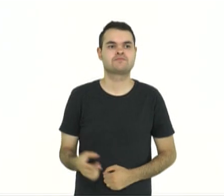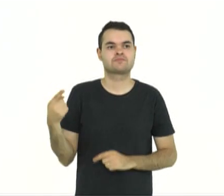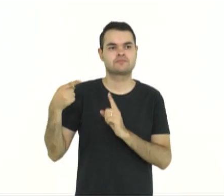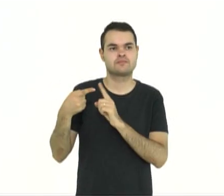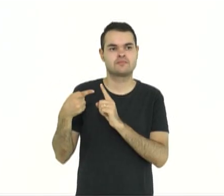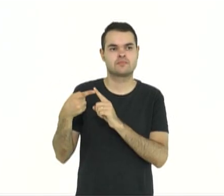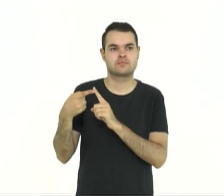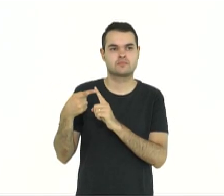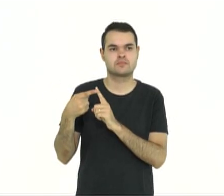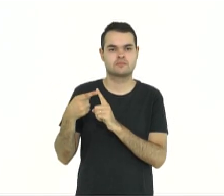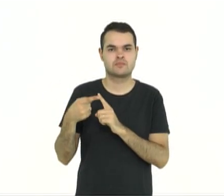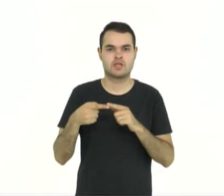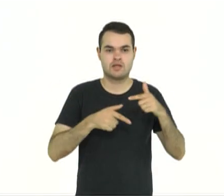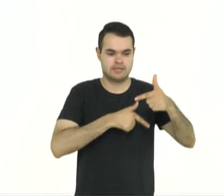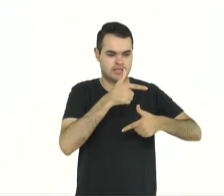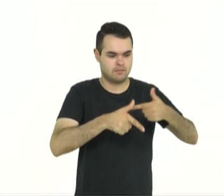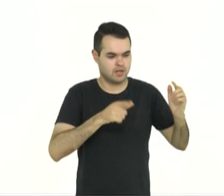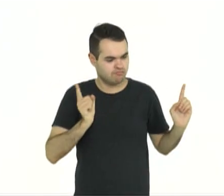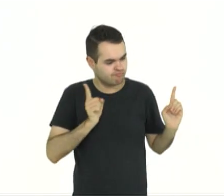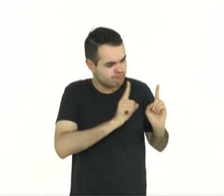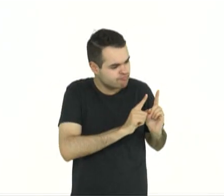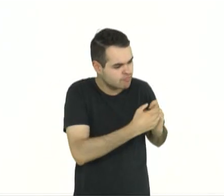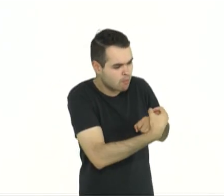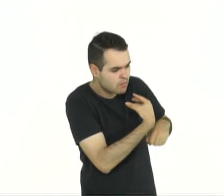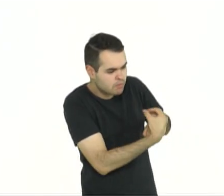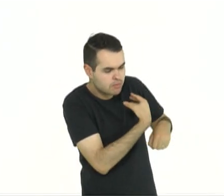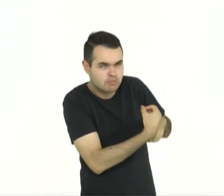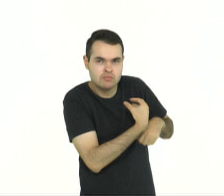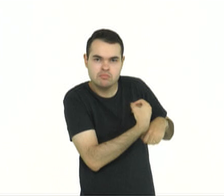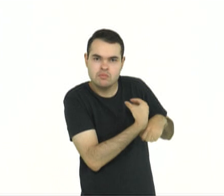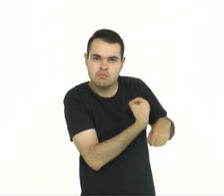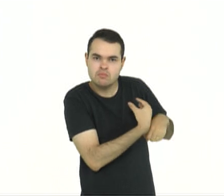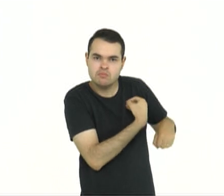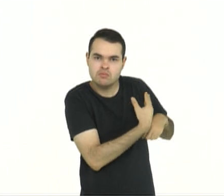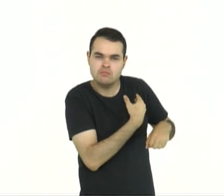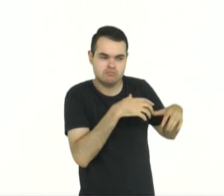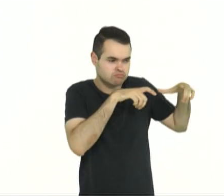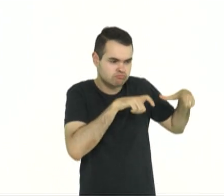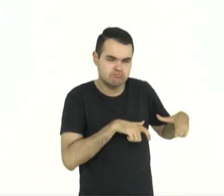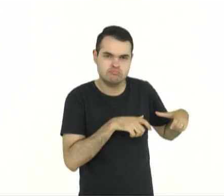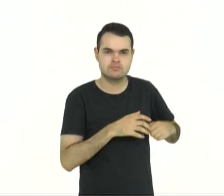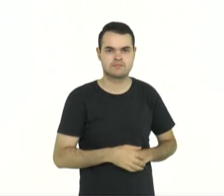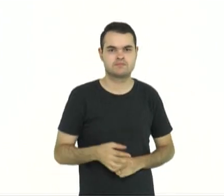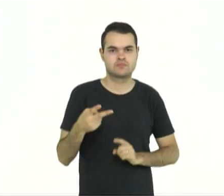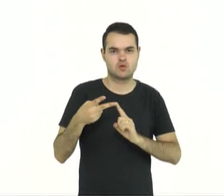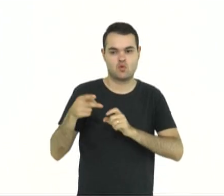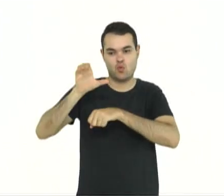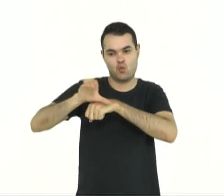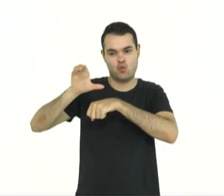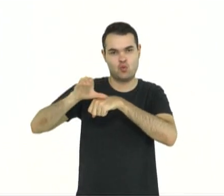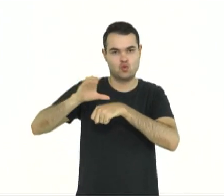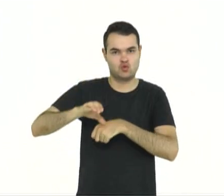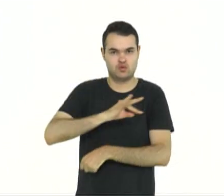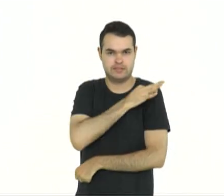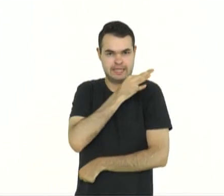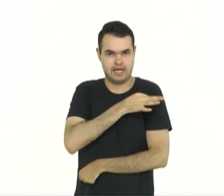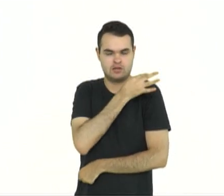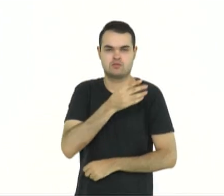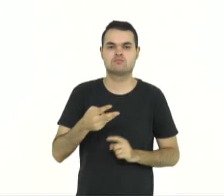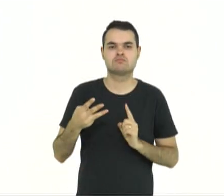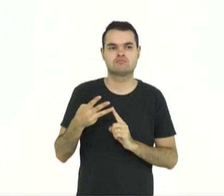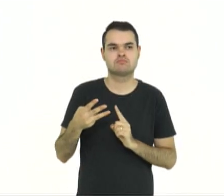Com alguém em seu lugar de trabalho, com alguém no seu lugar de trabalho, fazer um curso técnico, fazer